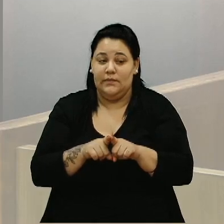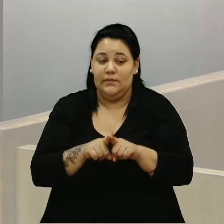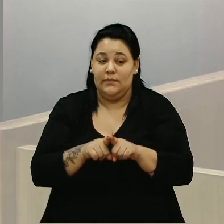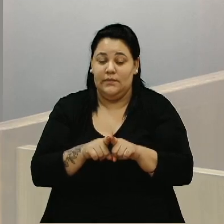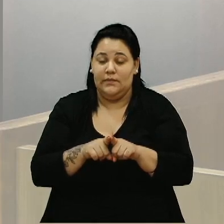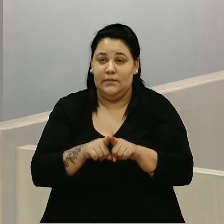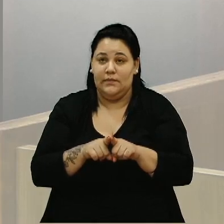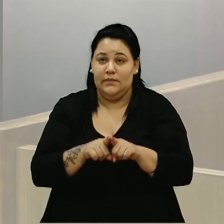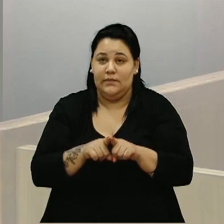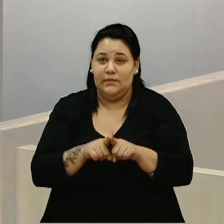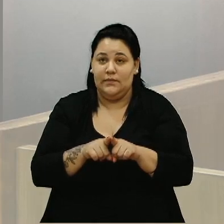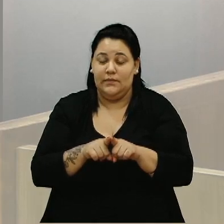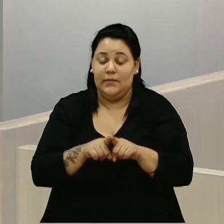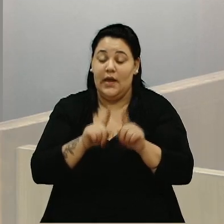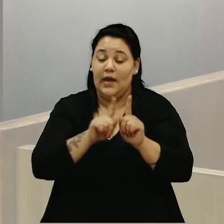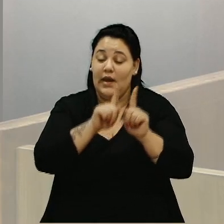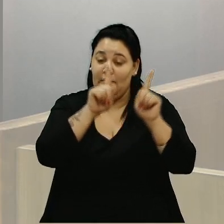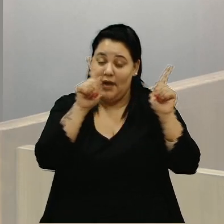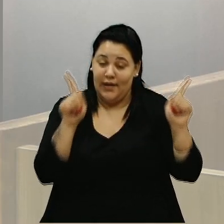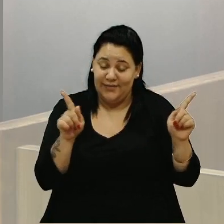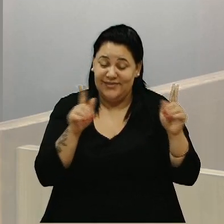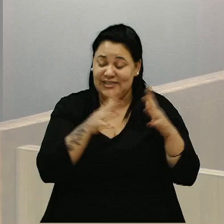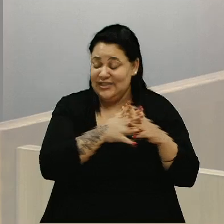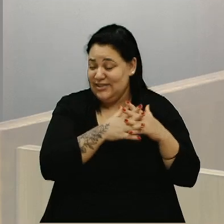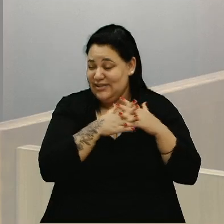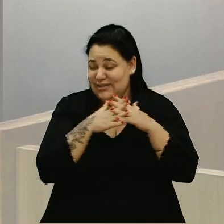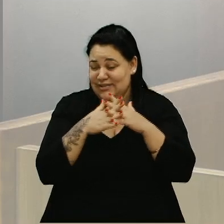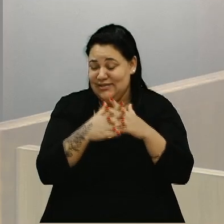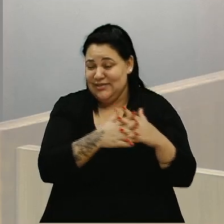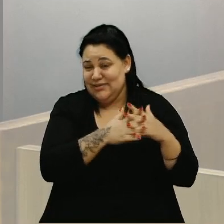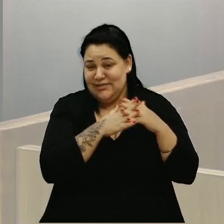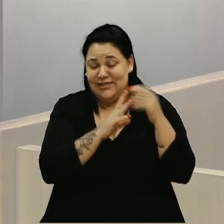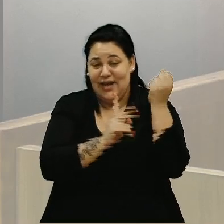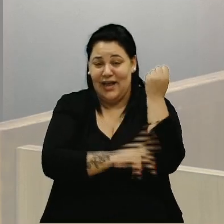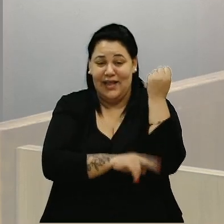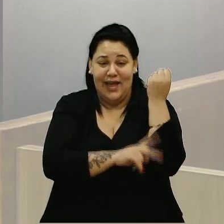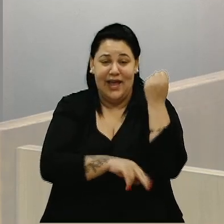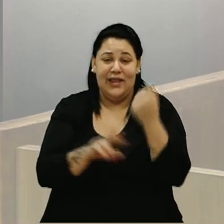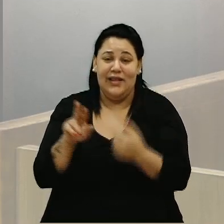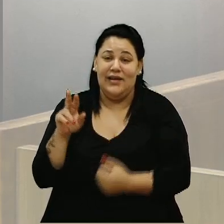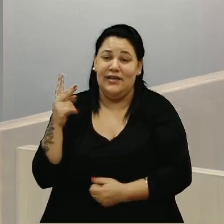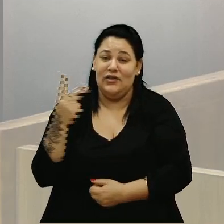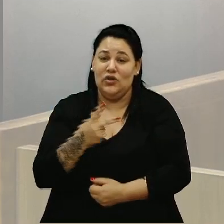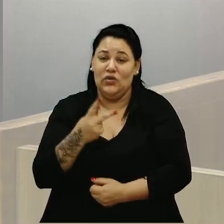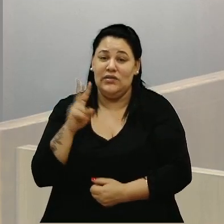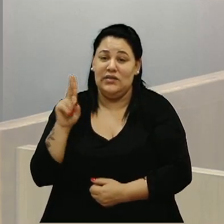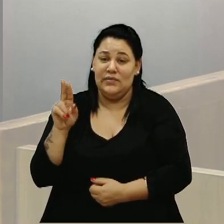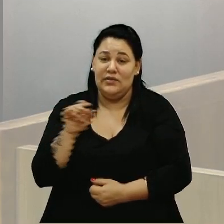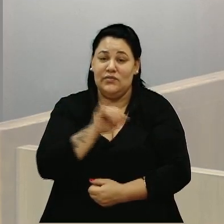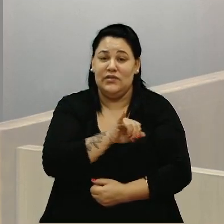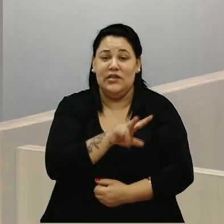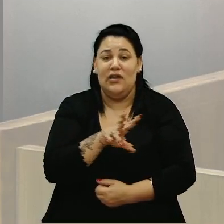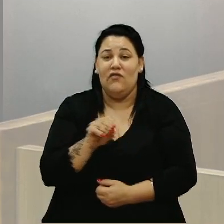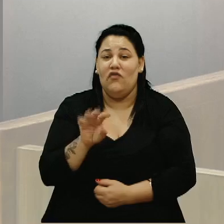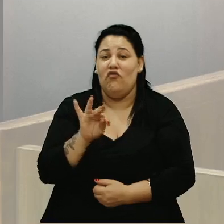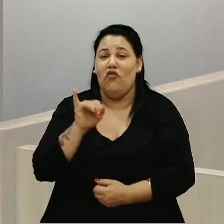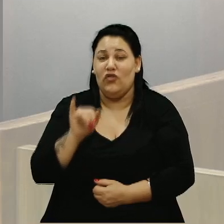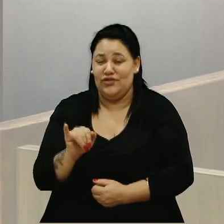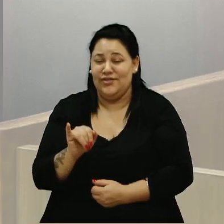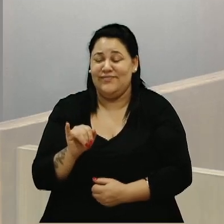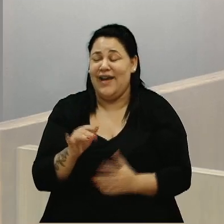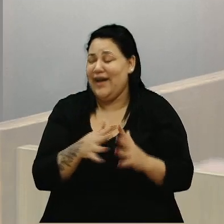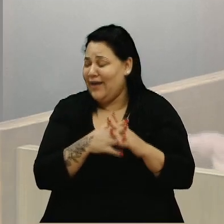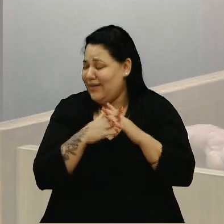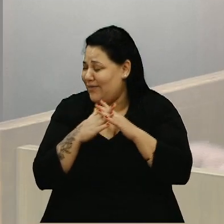transtorno aí para Gramado, Canela, Dois Irmãos e Voti. Está causando um grande